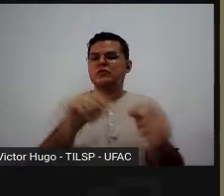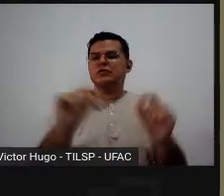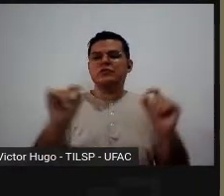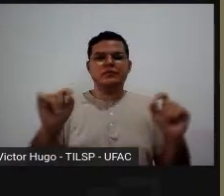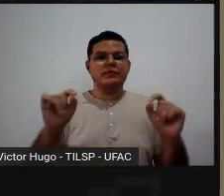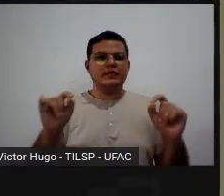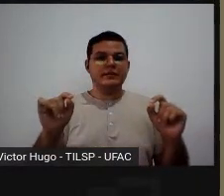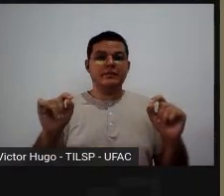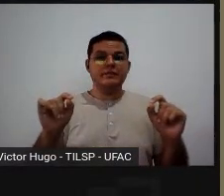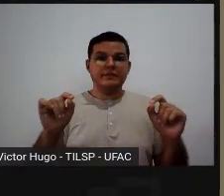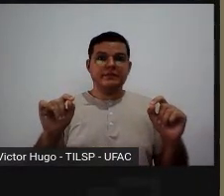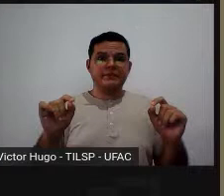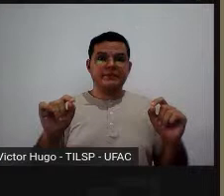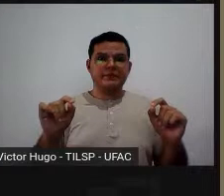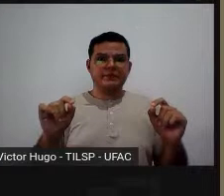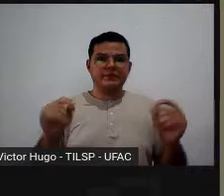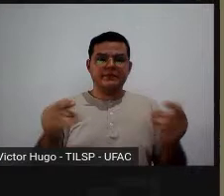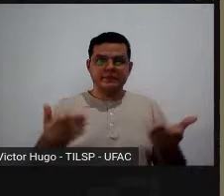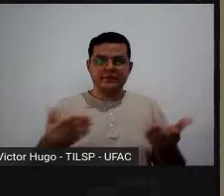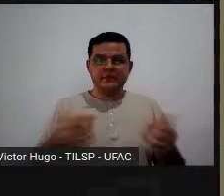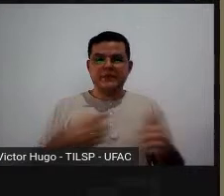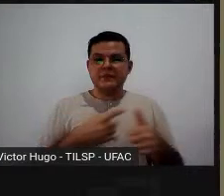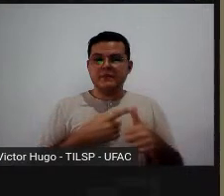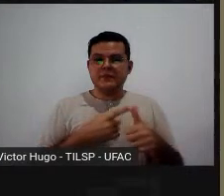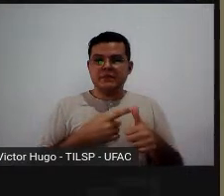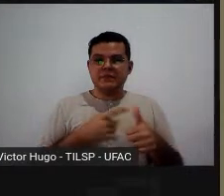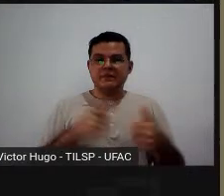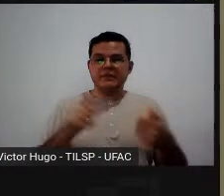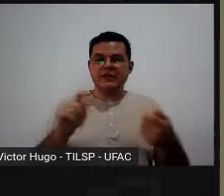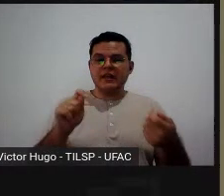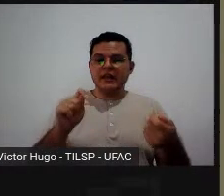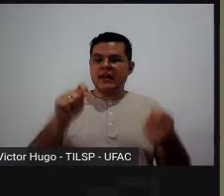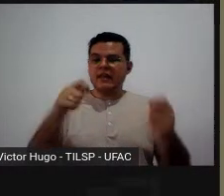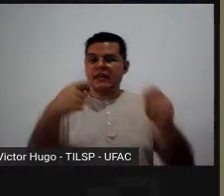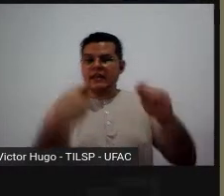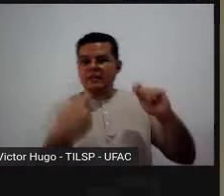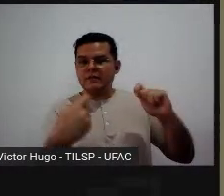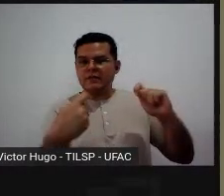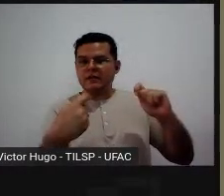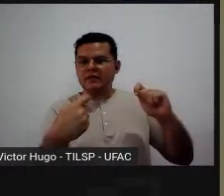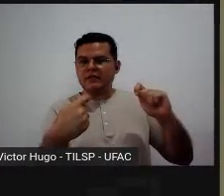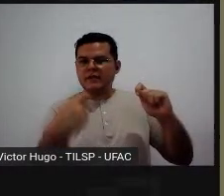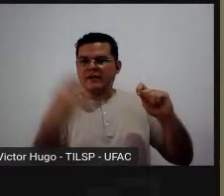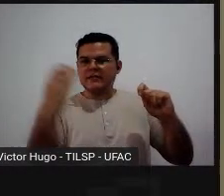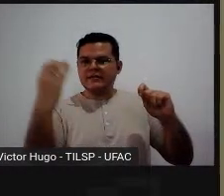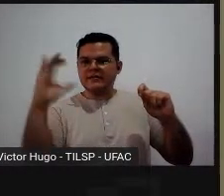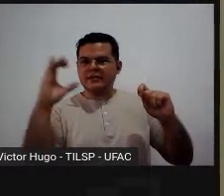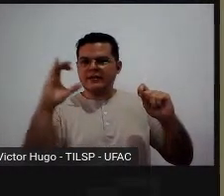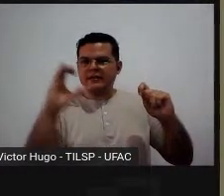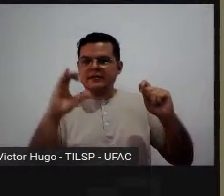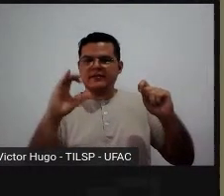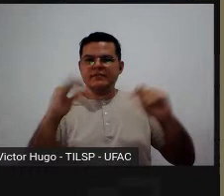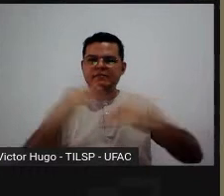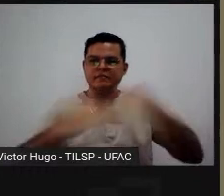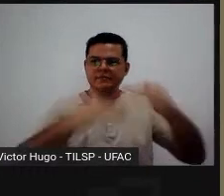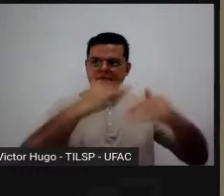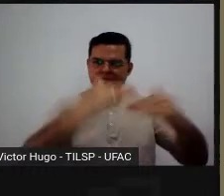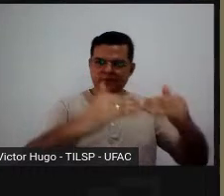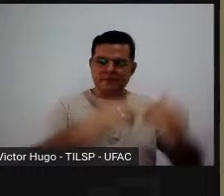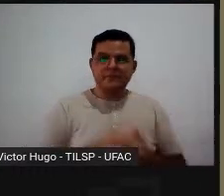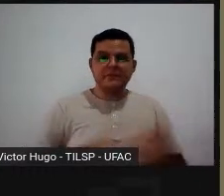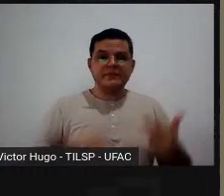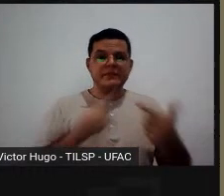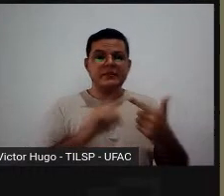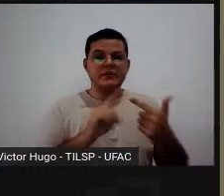realizar. Primeiro, adaptar-se à evolução da ciência, conforme já falei. Segundo, até o final dos anos 90, o ensino